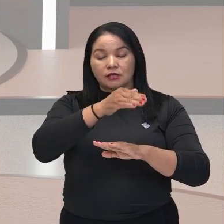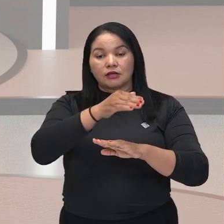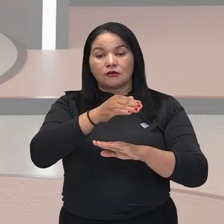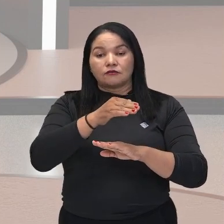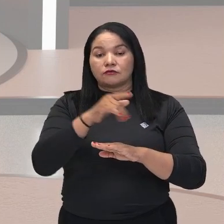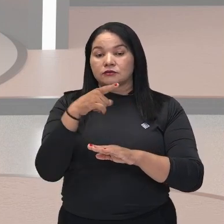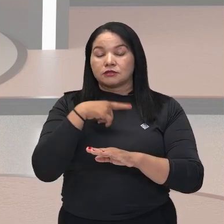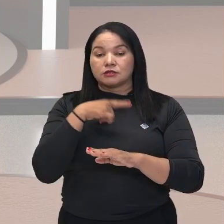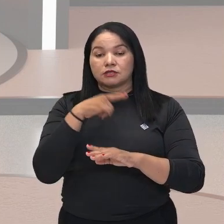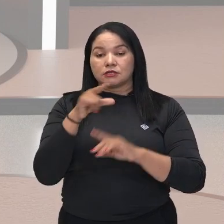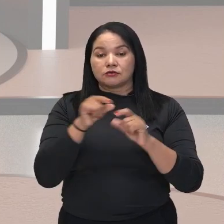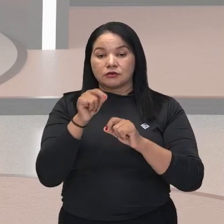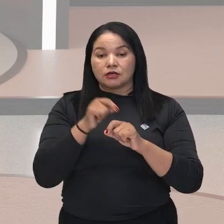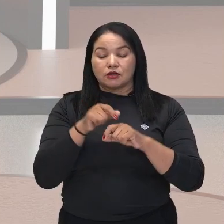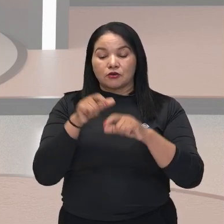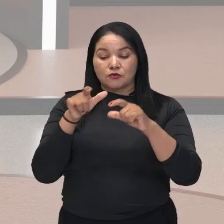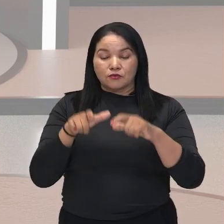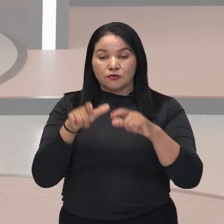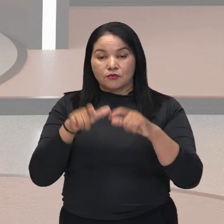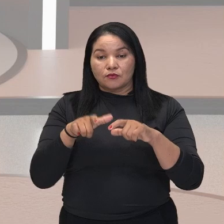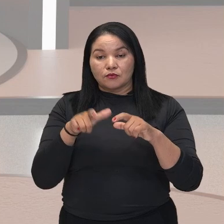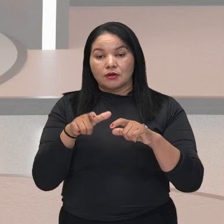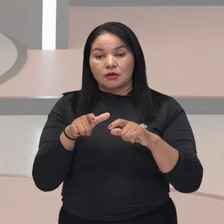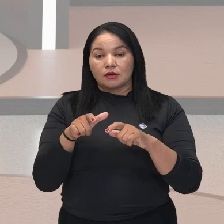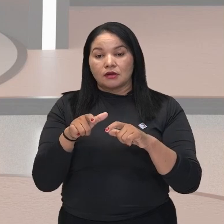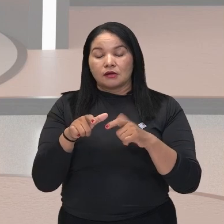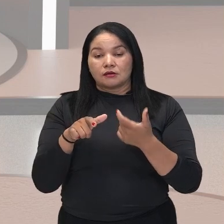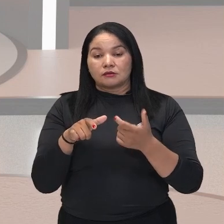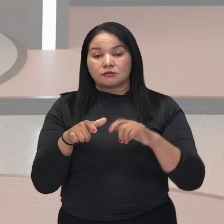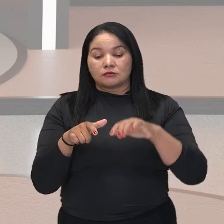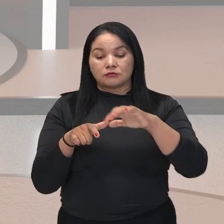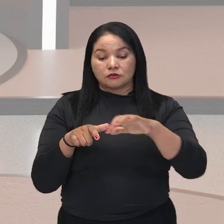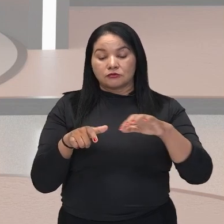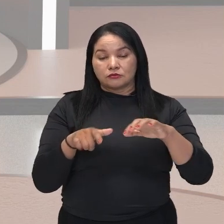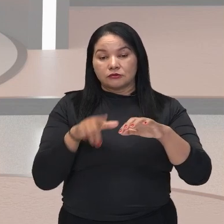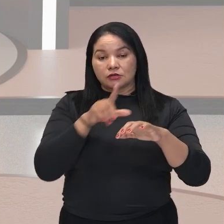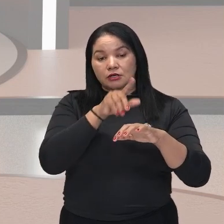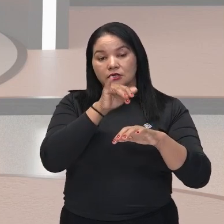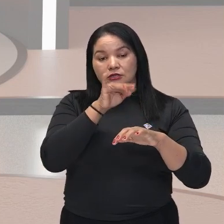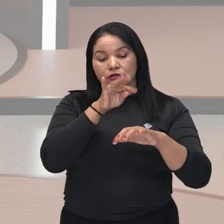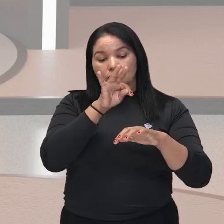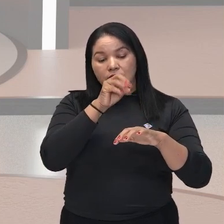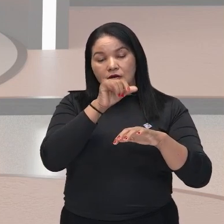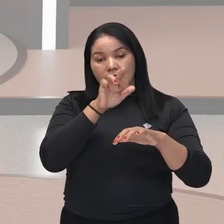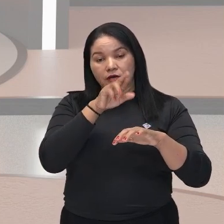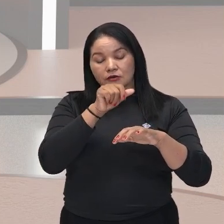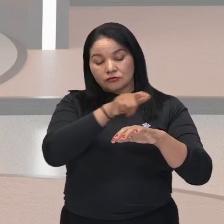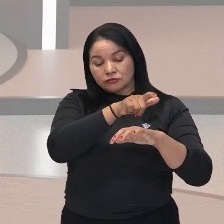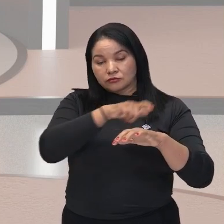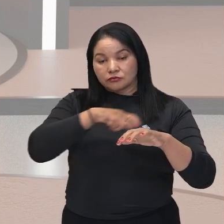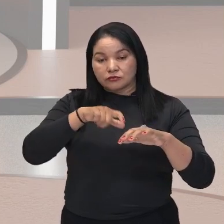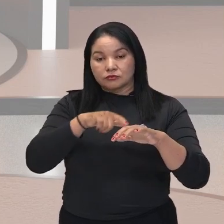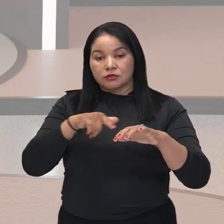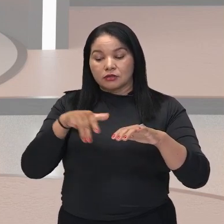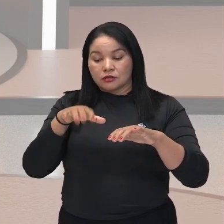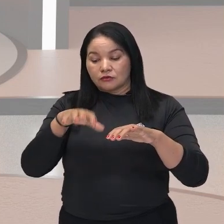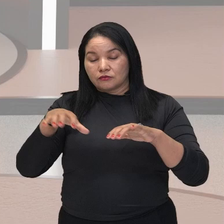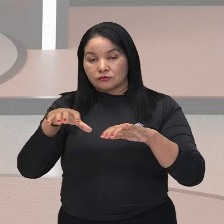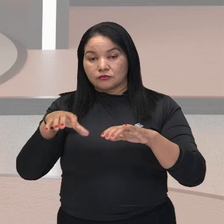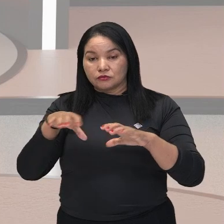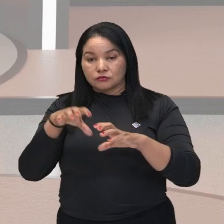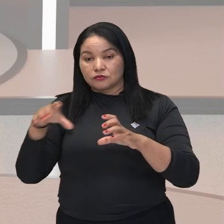estar situadas em geral entre a parte do litoral e também a parte ali dos